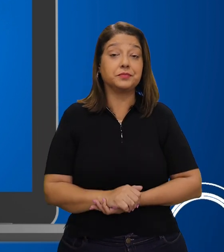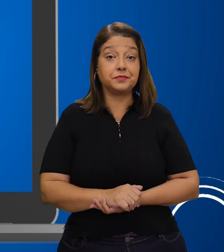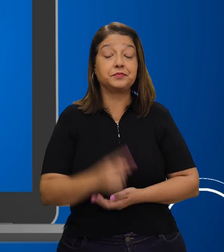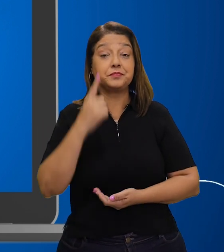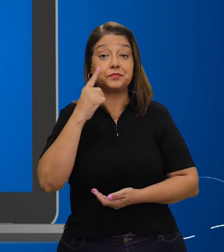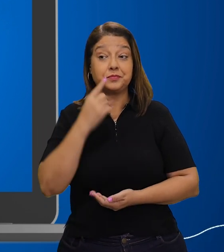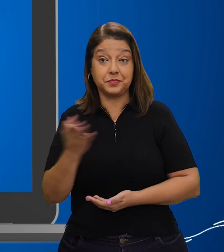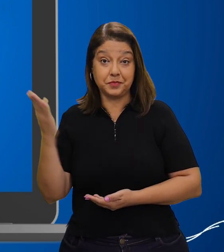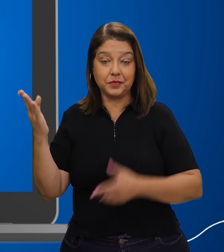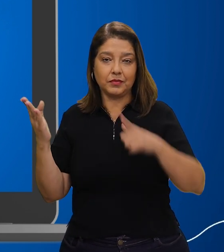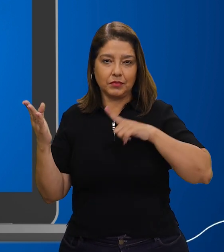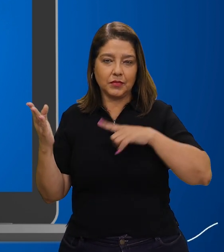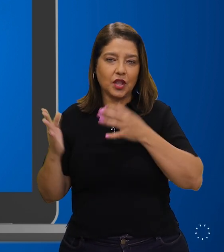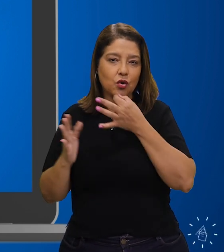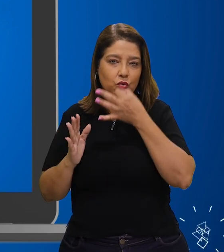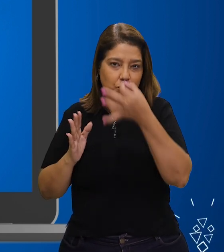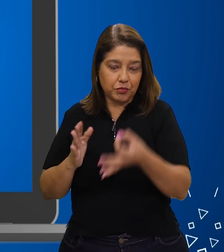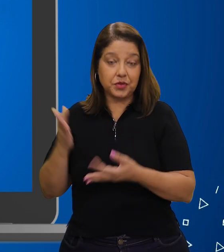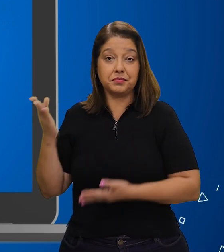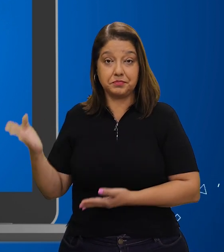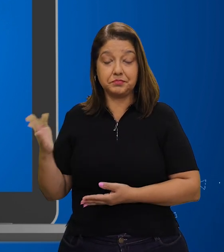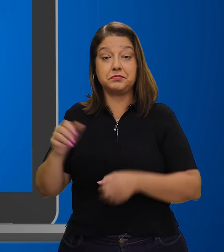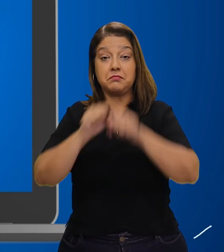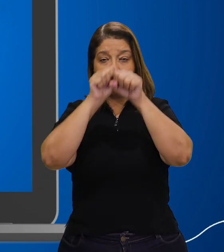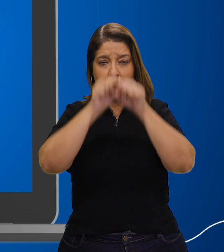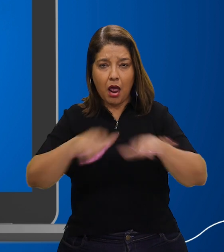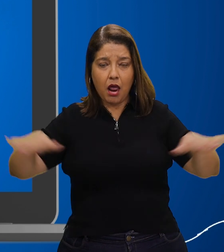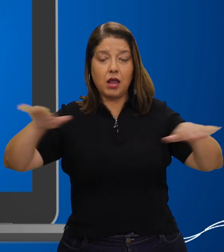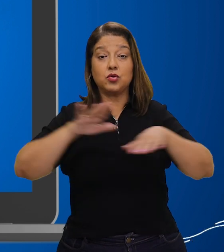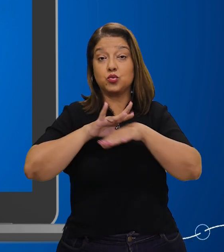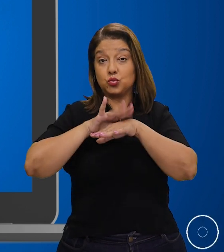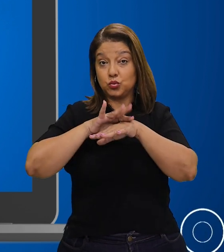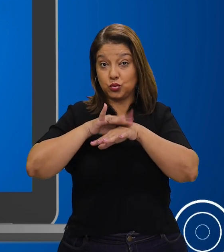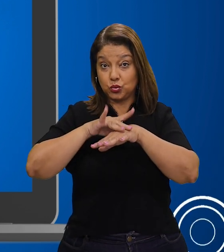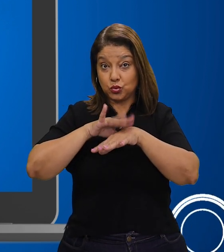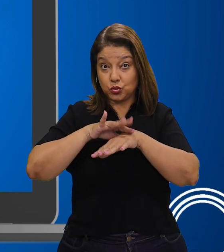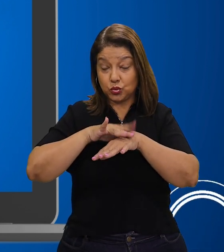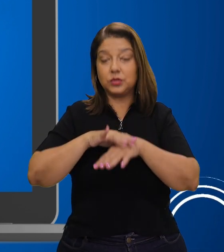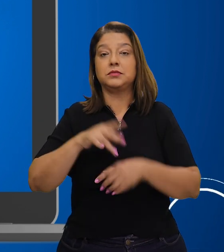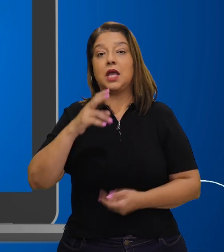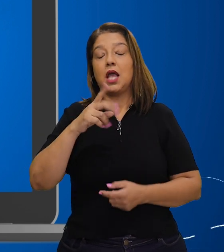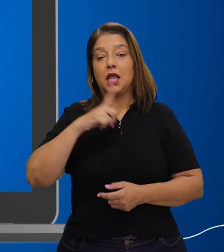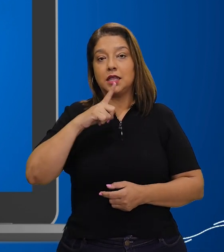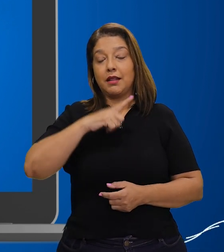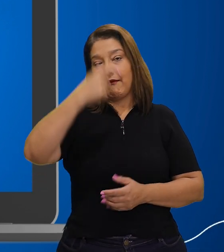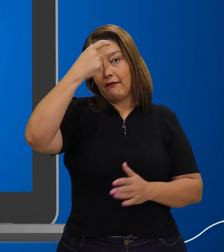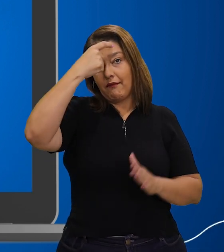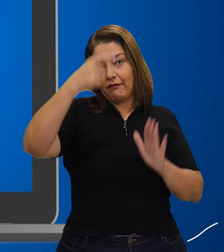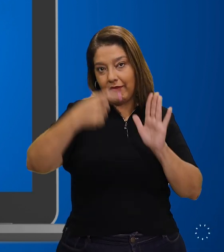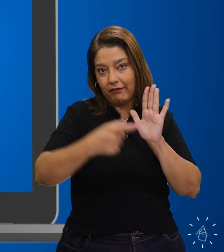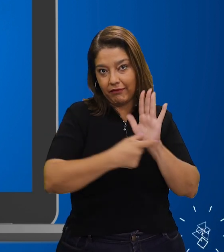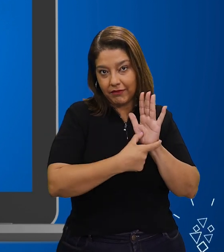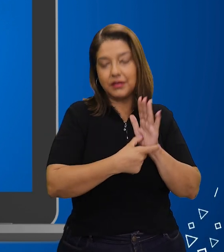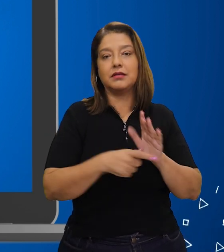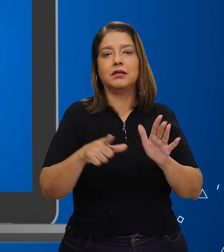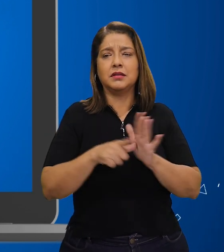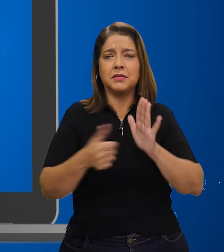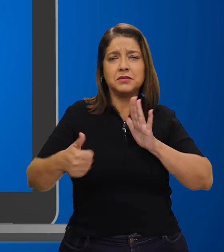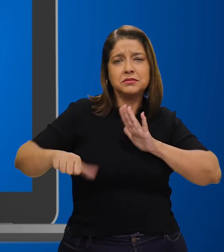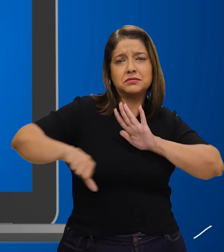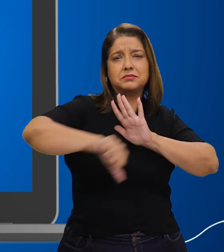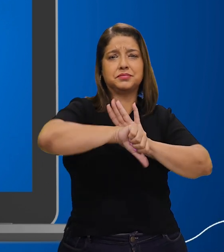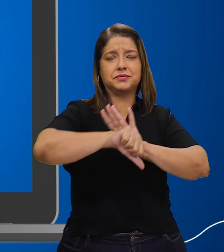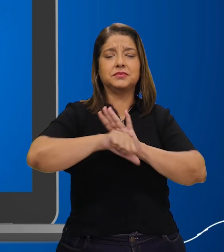algumas sugestões: pandemias e doenças modernas, inteligência artificial, crise